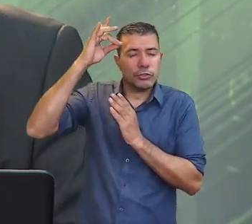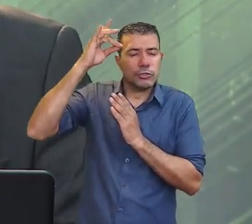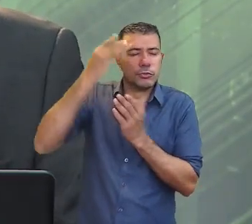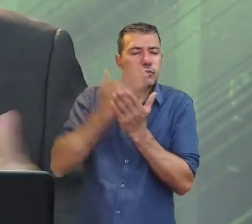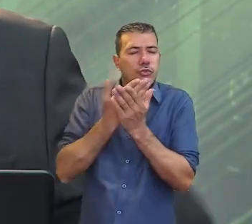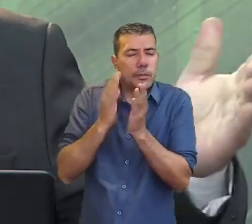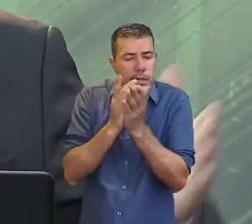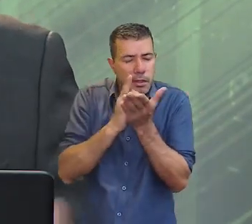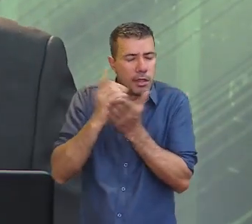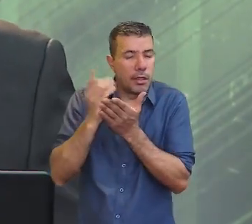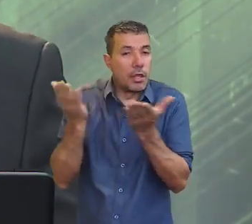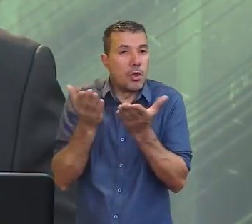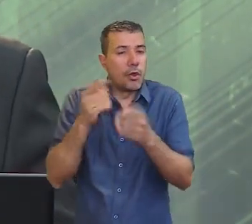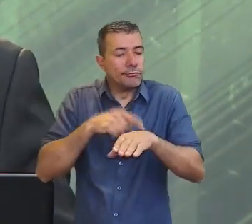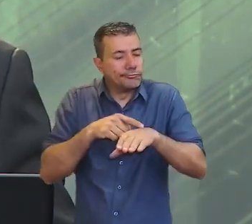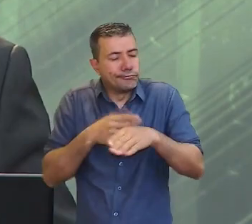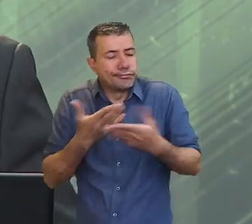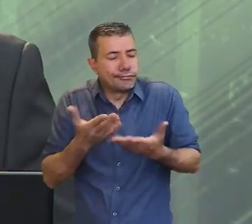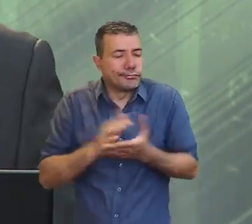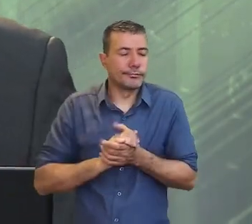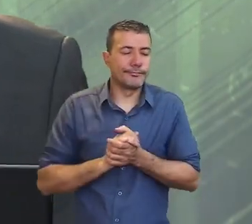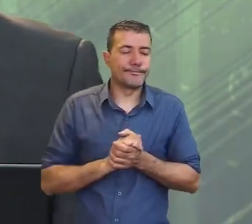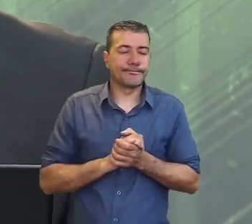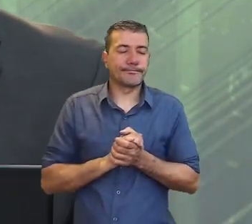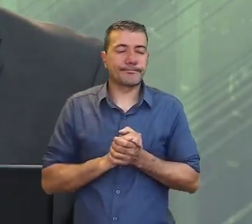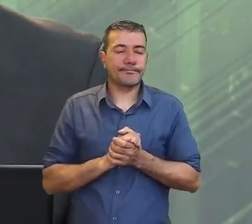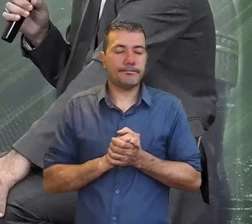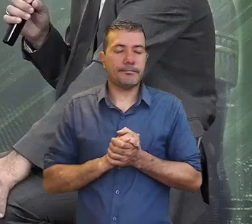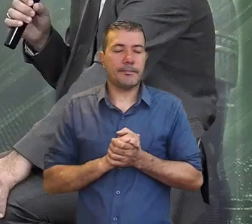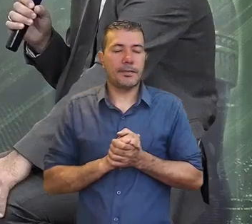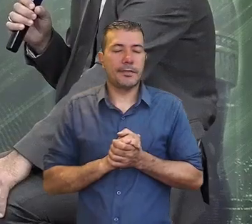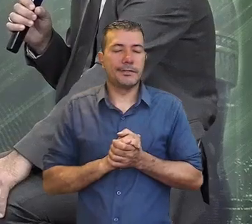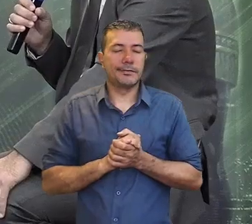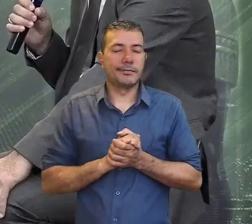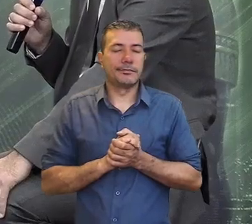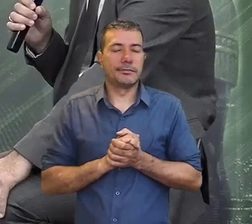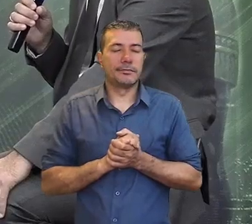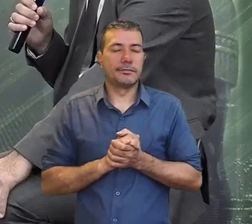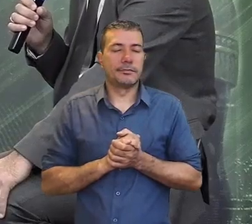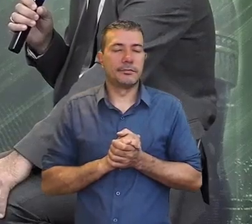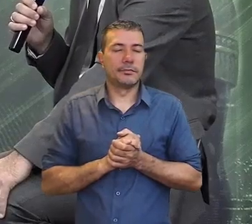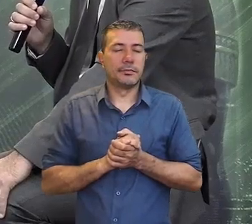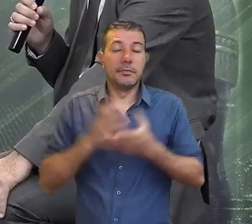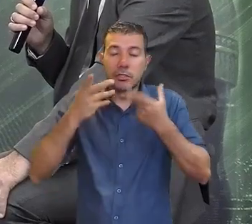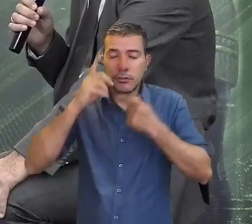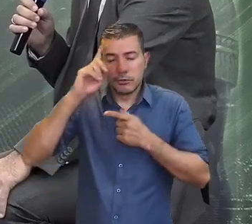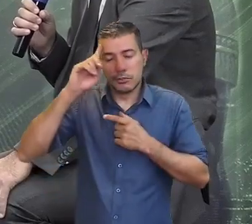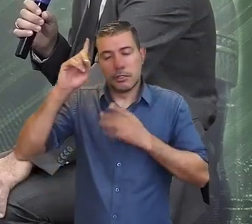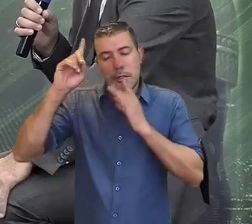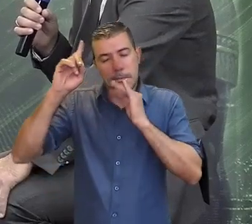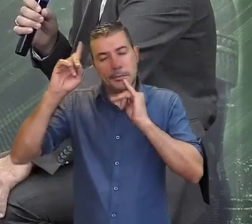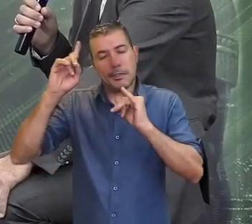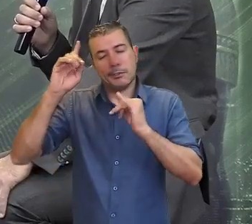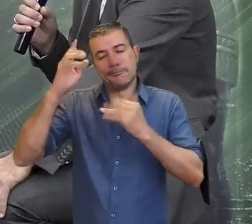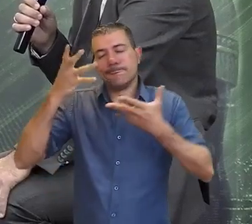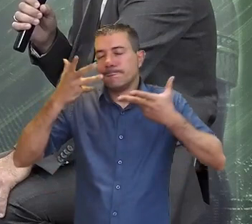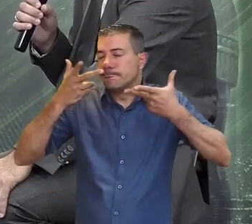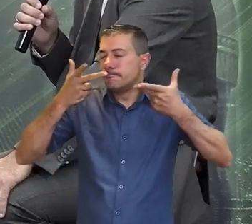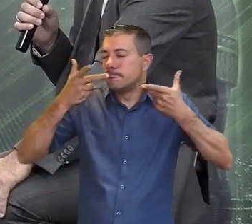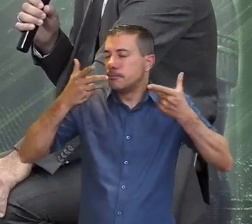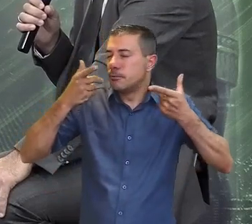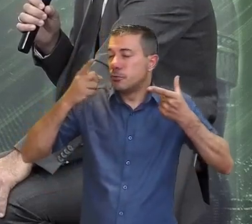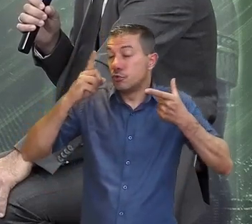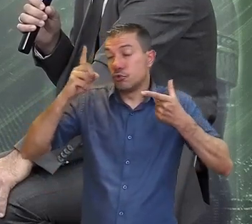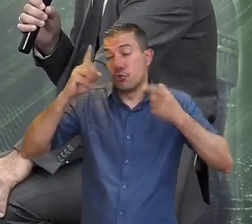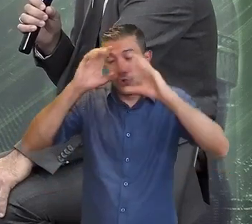estudo da Bíblia nesse momento. Ora para a gente, pastor, por favor. Ok. Fechemos nossos olhos. Grandioso e eterno Deus, maravilhoso Pai que